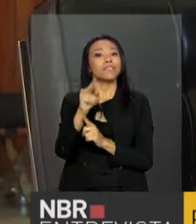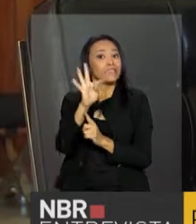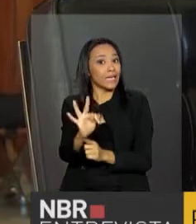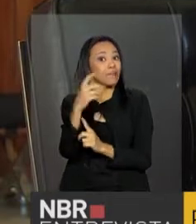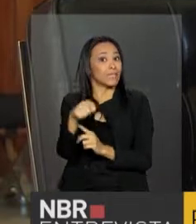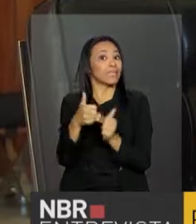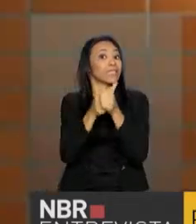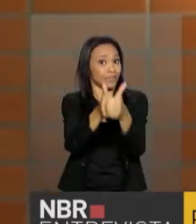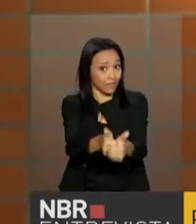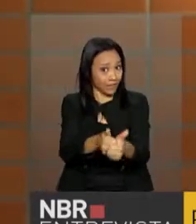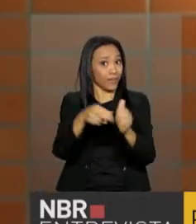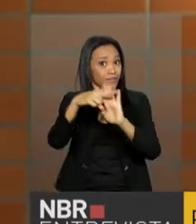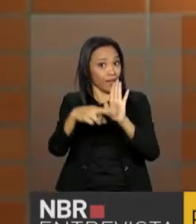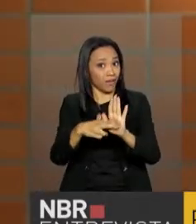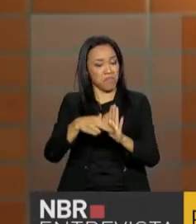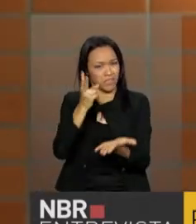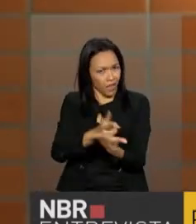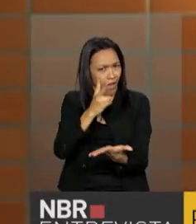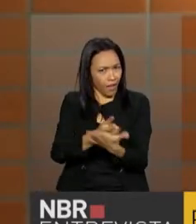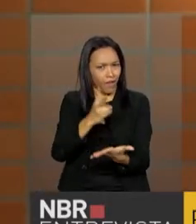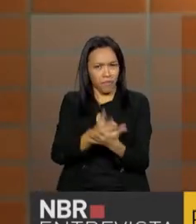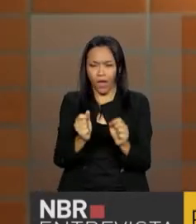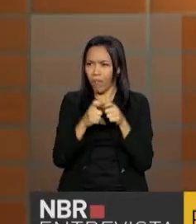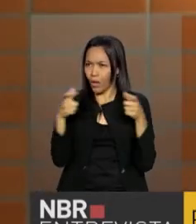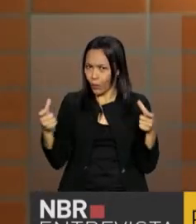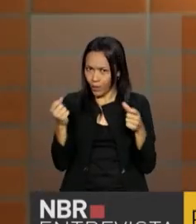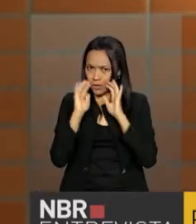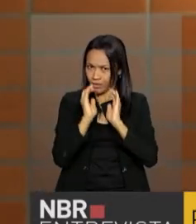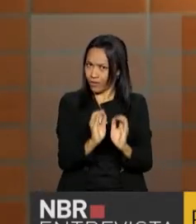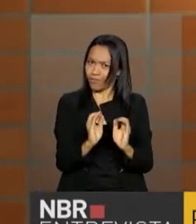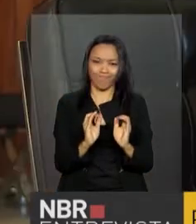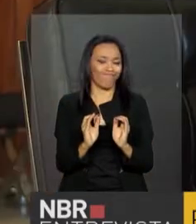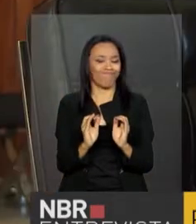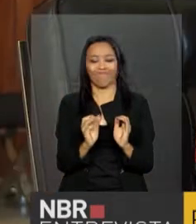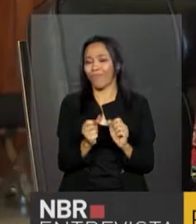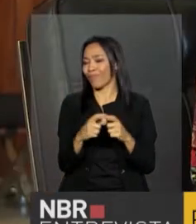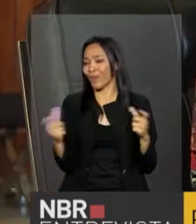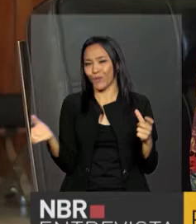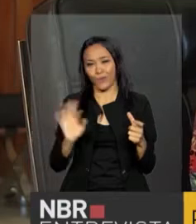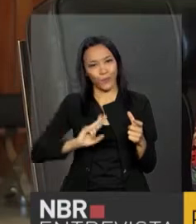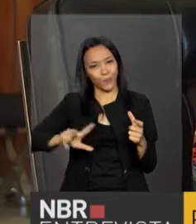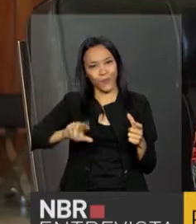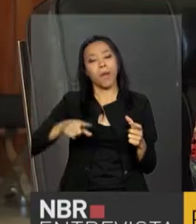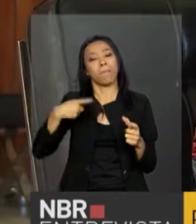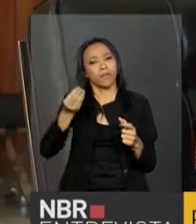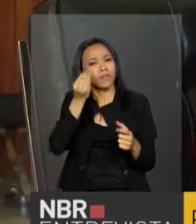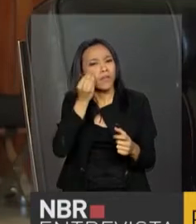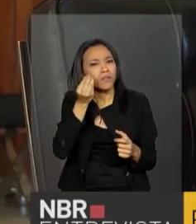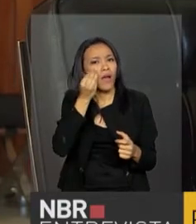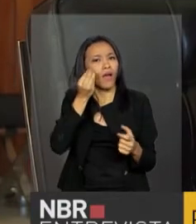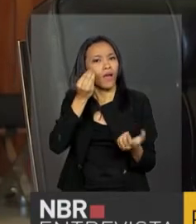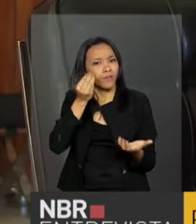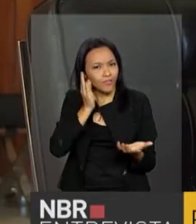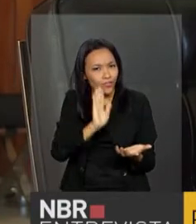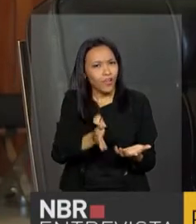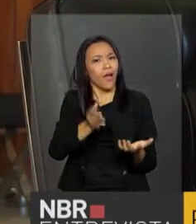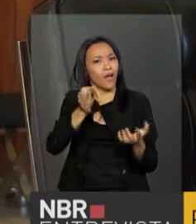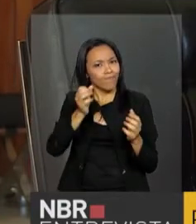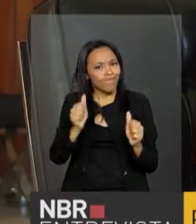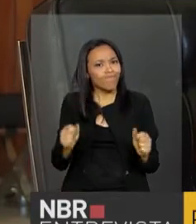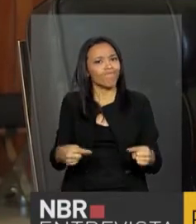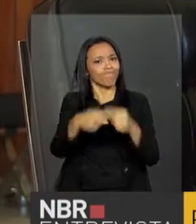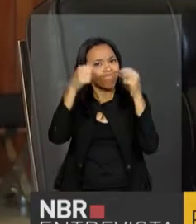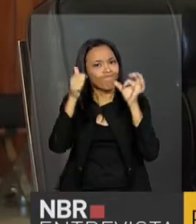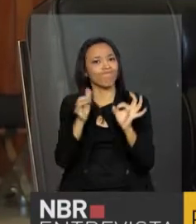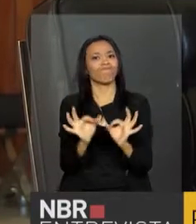mas a gente nem vê que sempre, nem sempre esse modelo é seguido, mas é bastante testado, né, e que